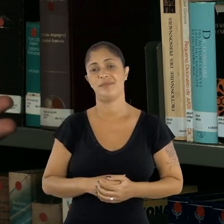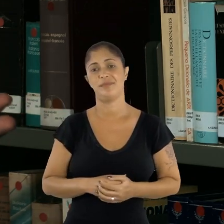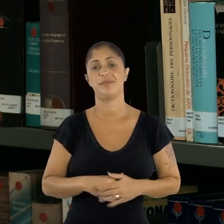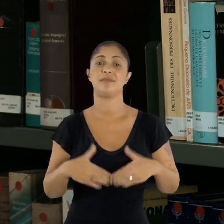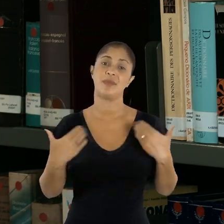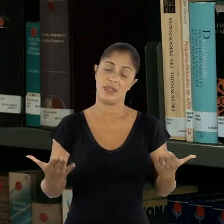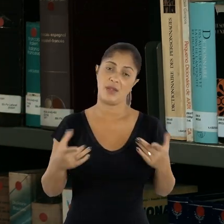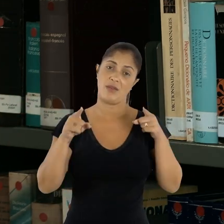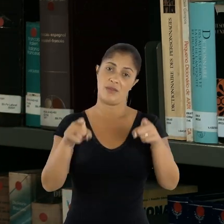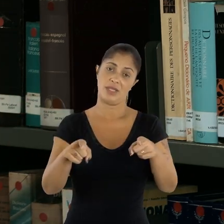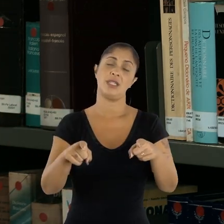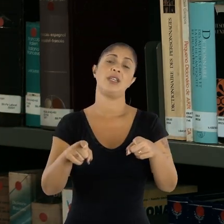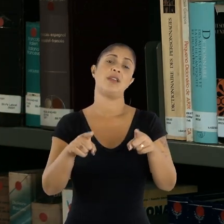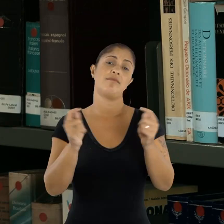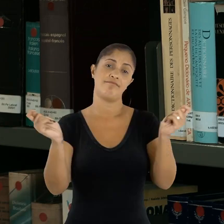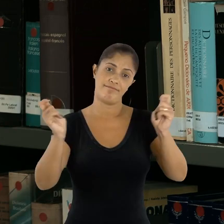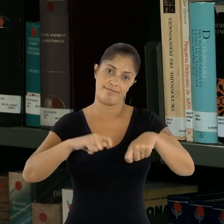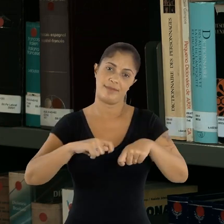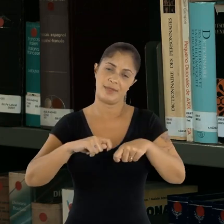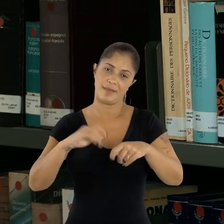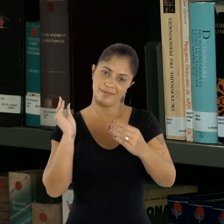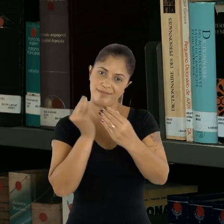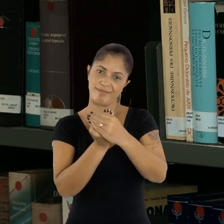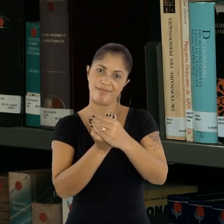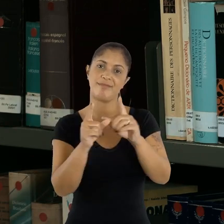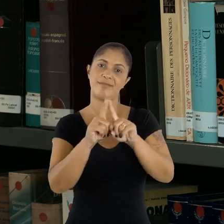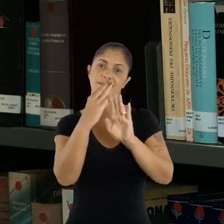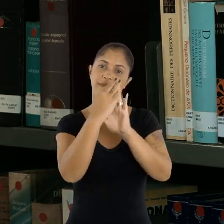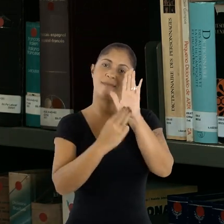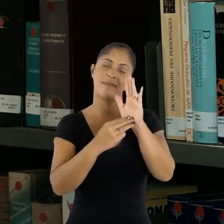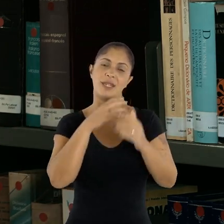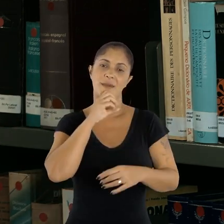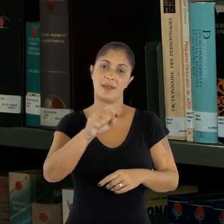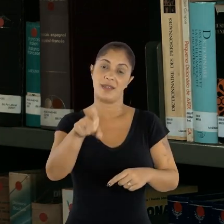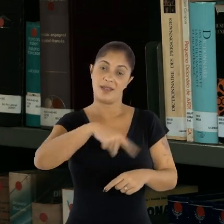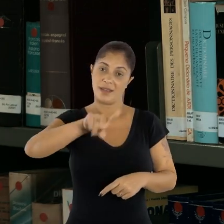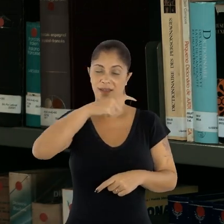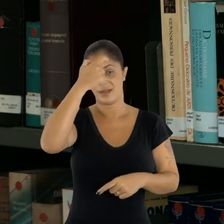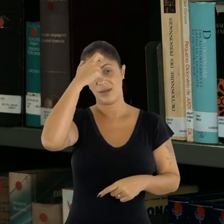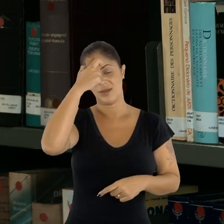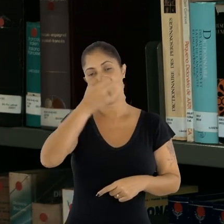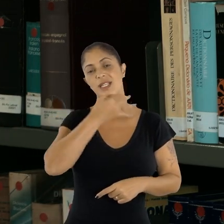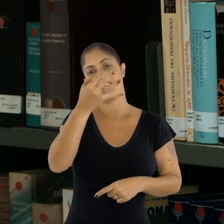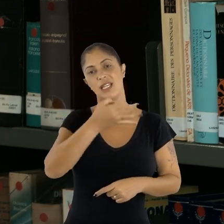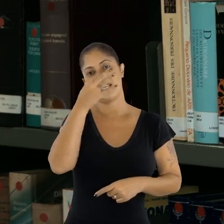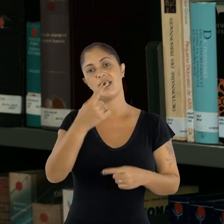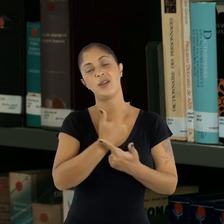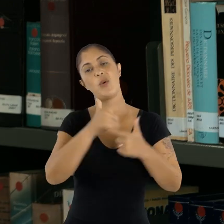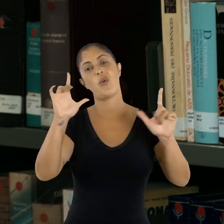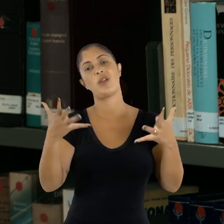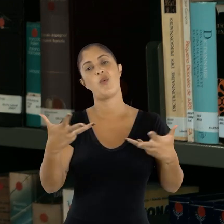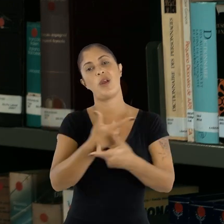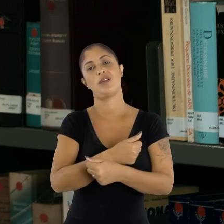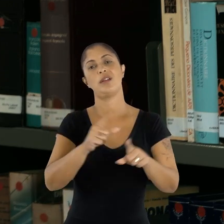coisa e outra. E através daí você consegue aplicar o método Paulo Freire e levar essas pessoas a uma consciência crítica